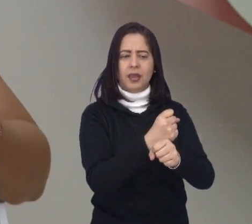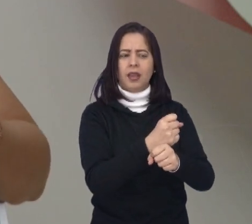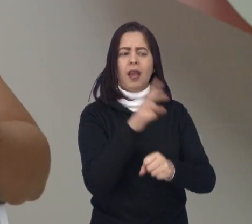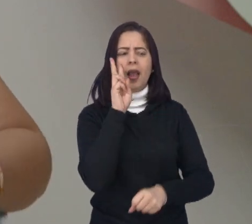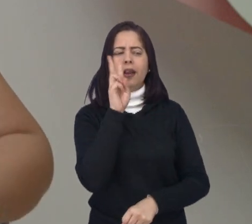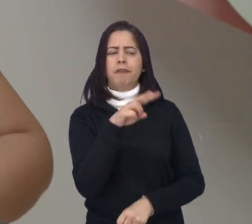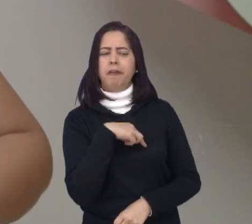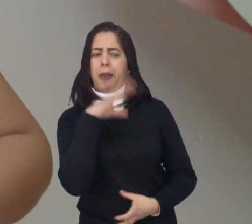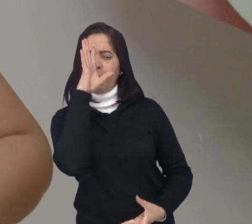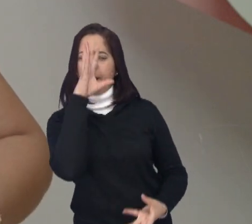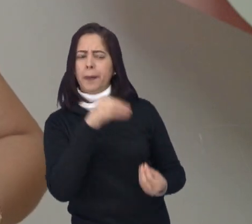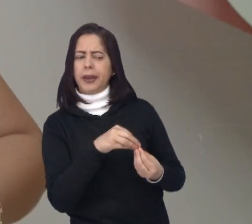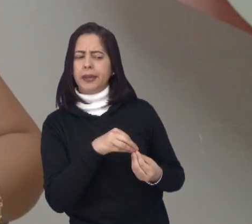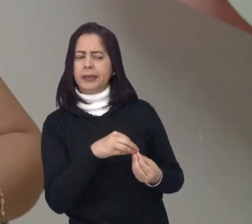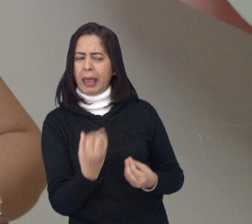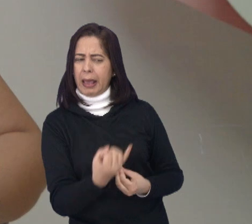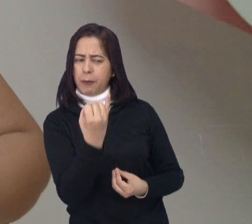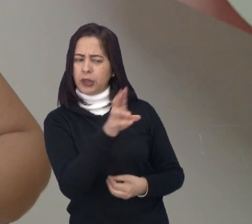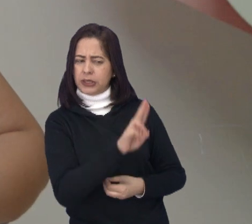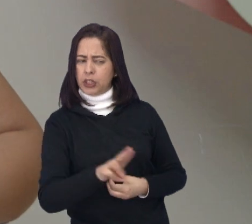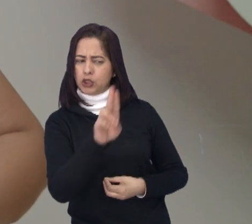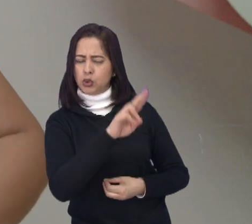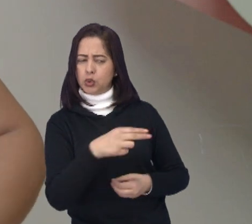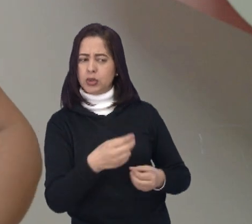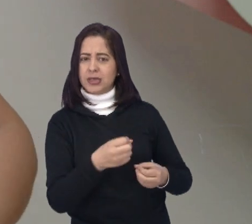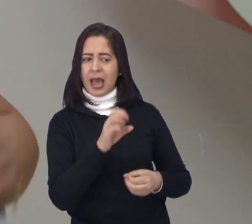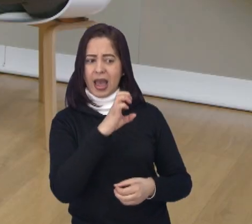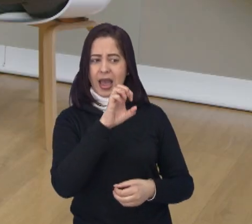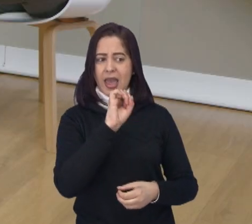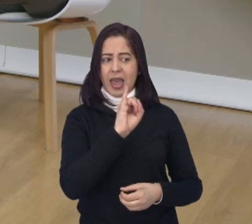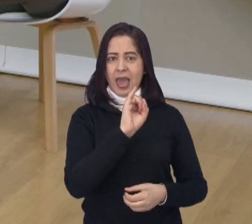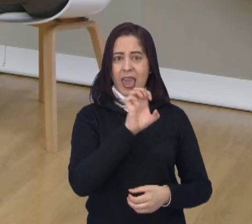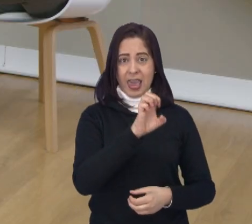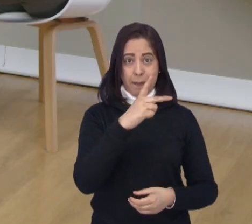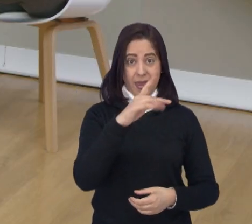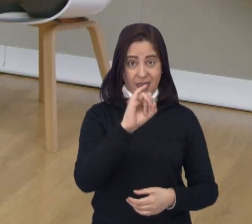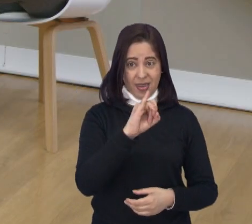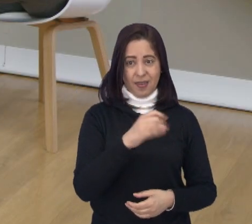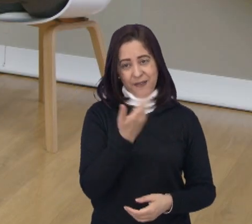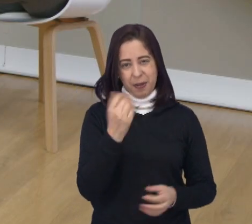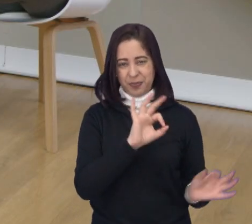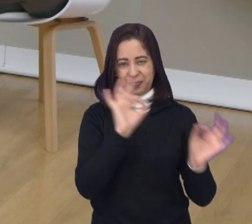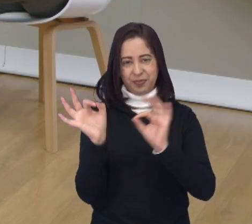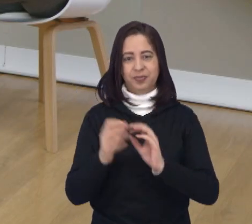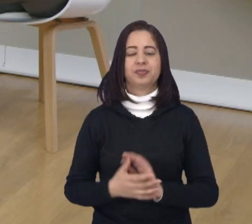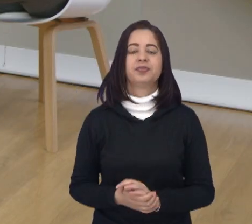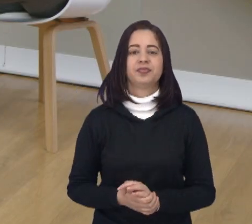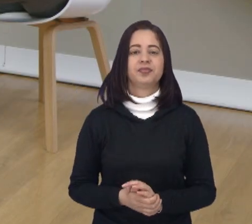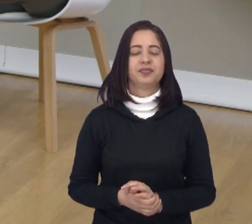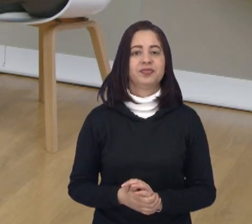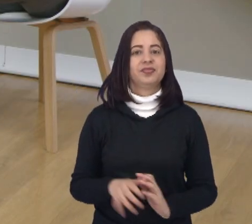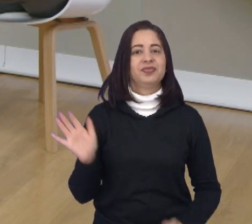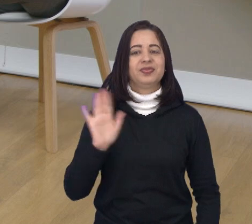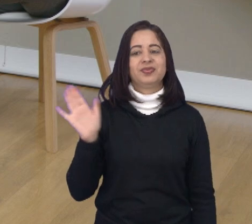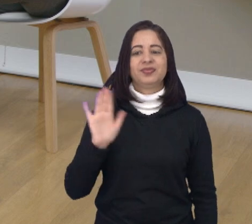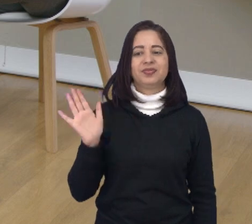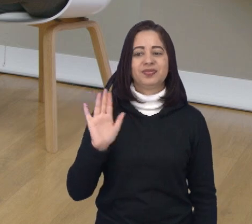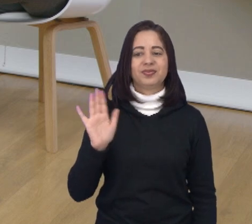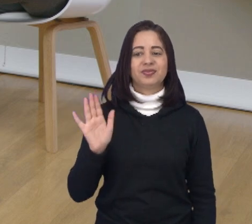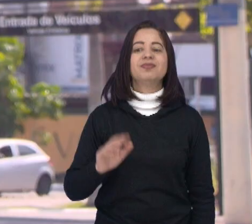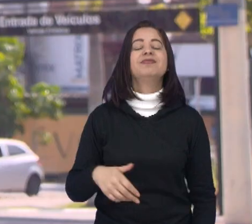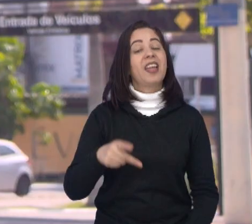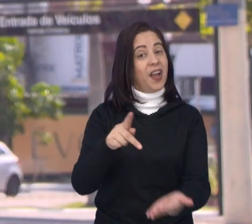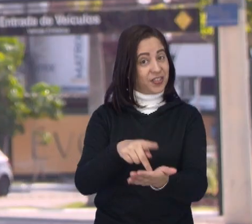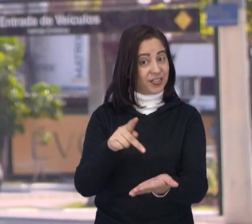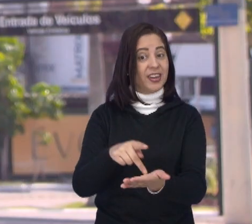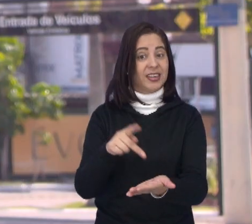entender melhor a importância dos EPIs. Doutor Cássio, vamos conferir? Claro. Olá, Gi. É isso